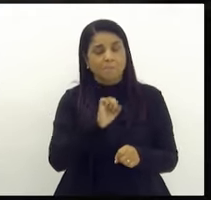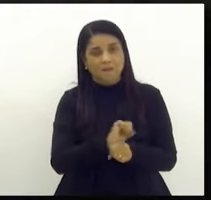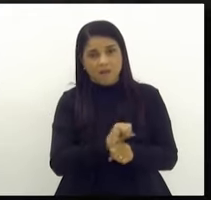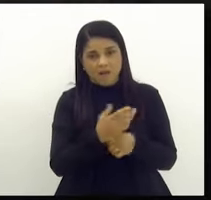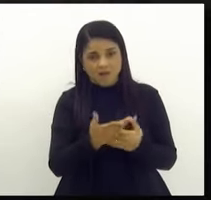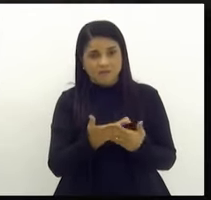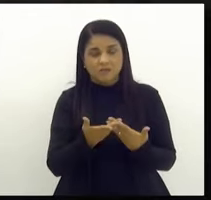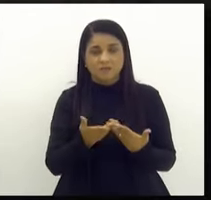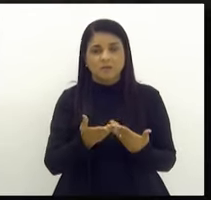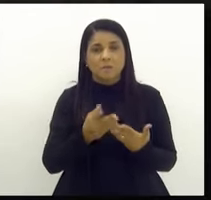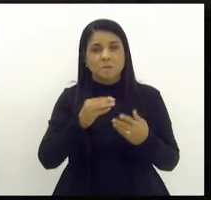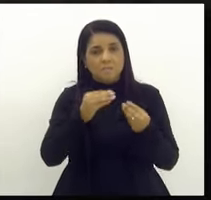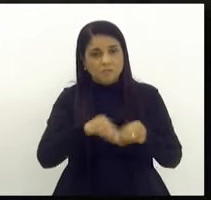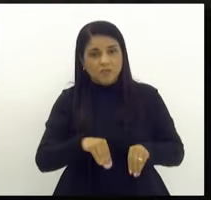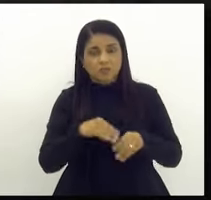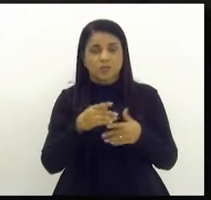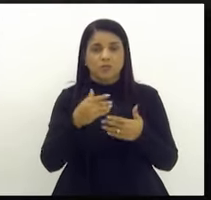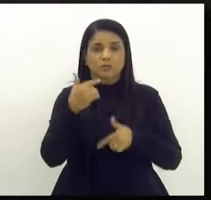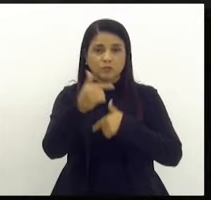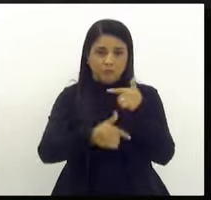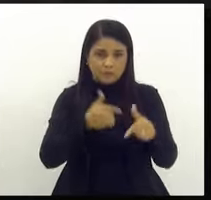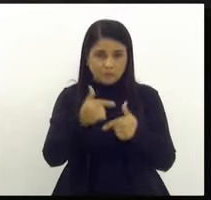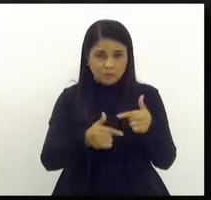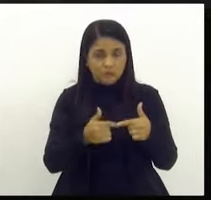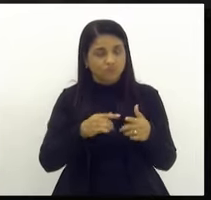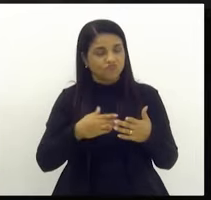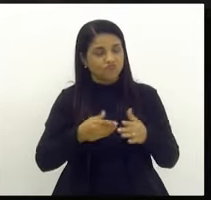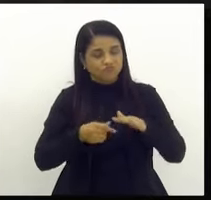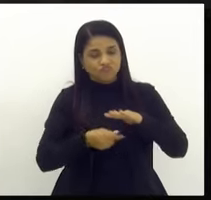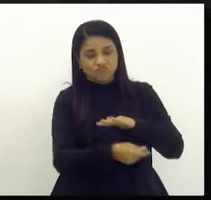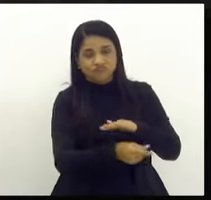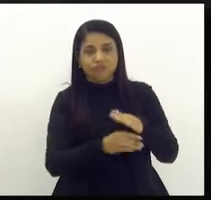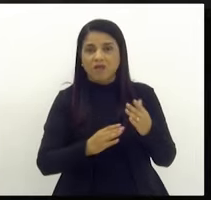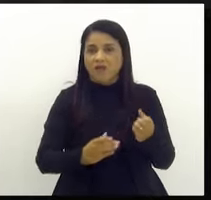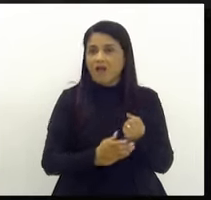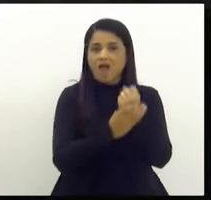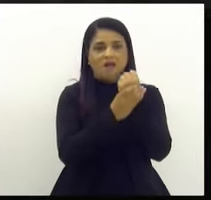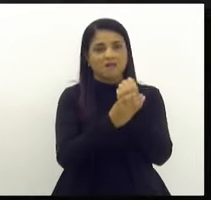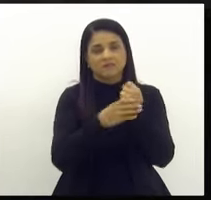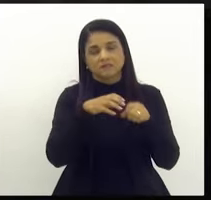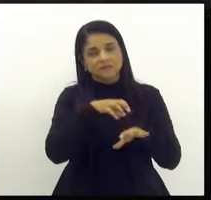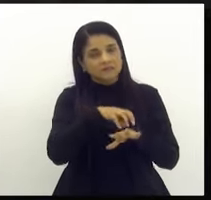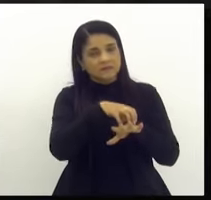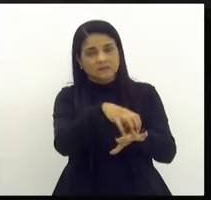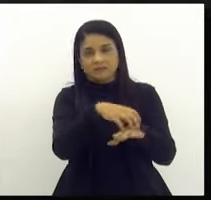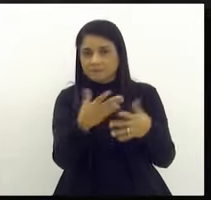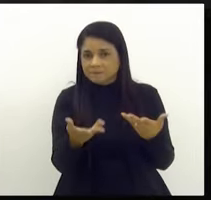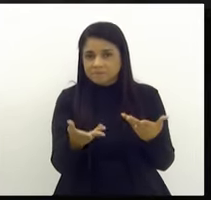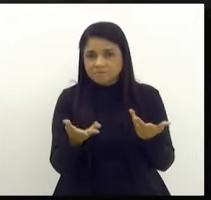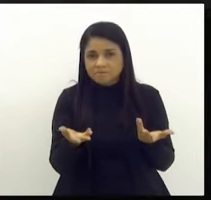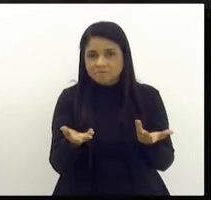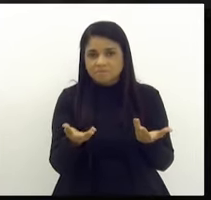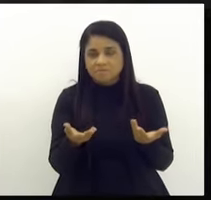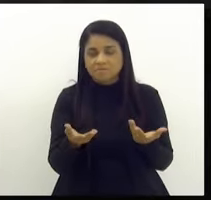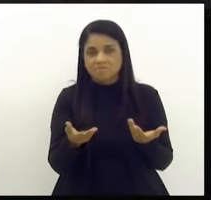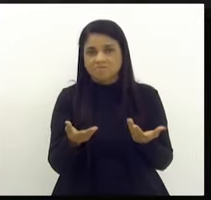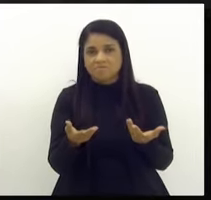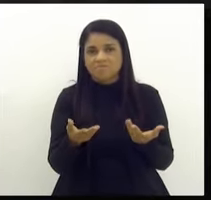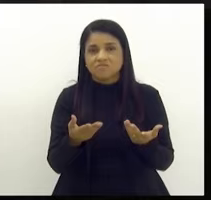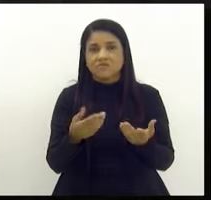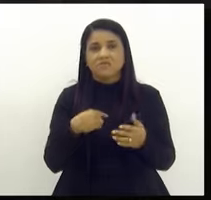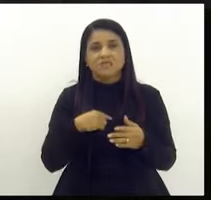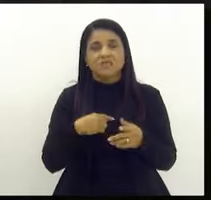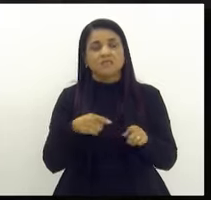acabam com fundo não garantem um transporte de qualidade e a ainda não quer garantir os subsídios para